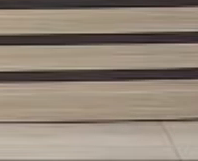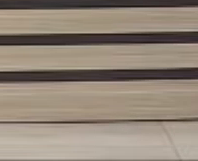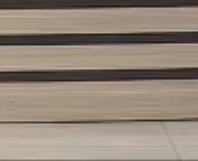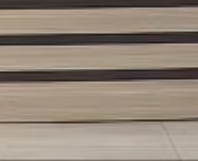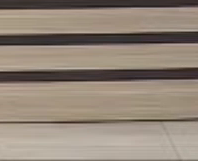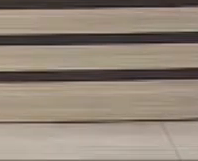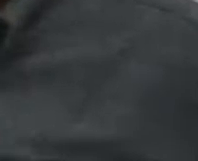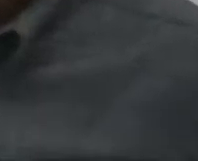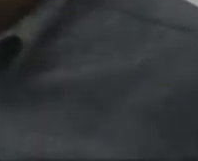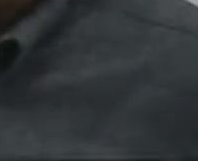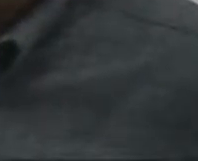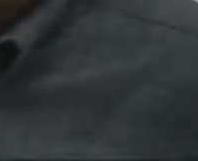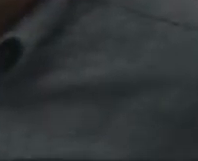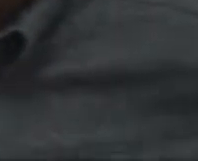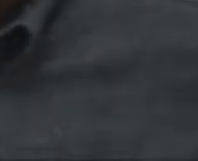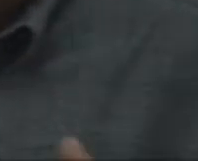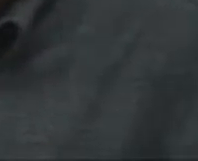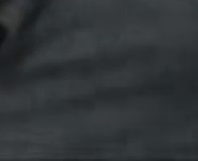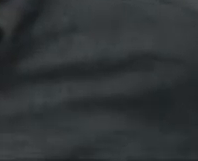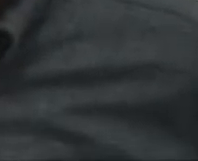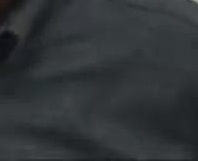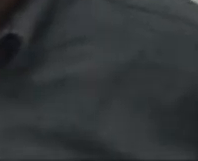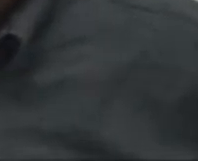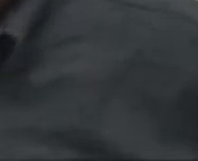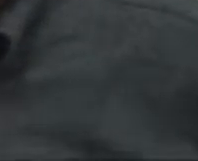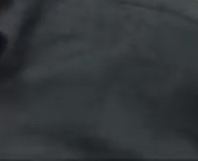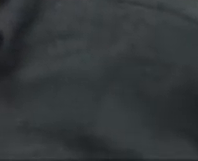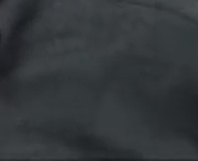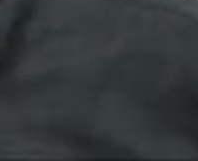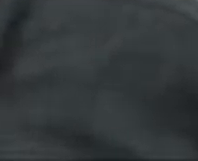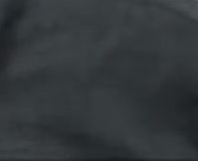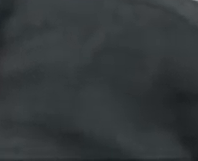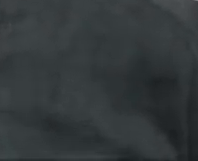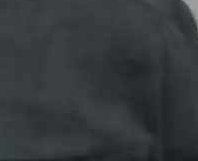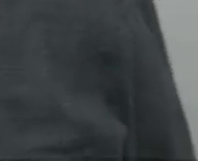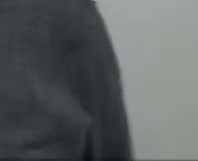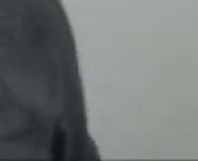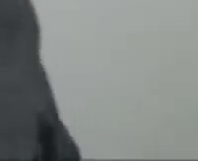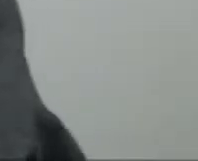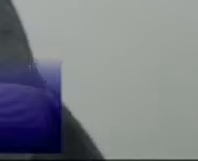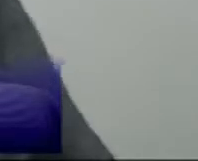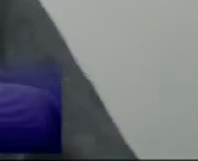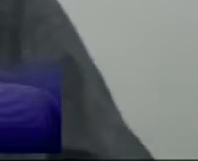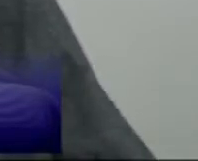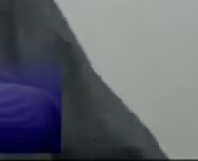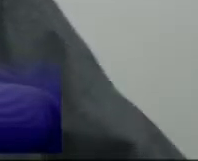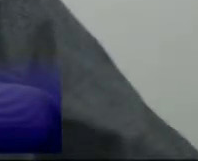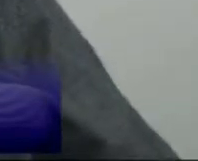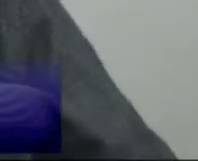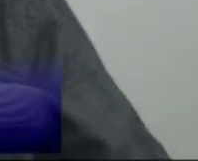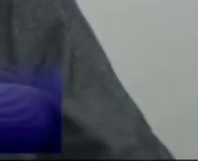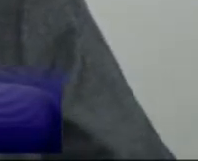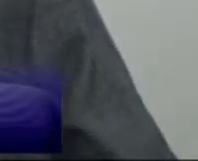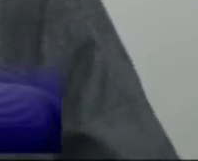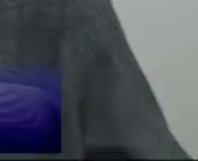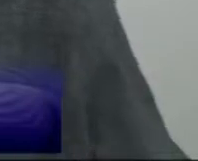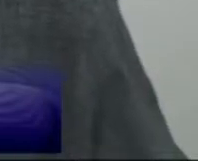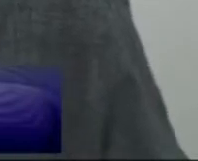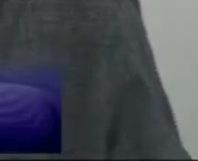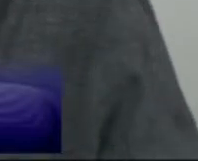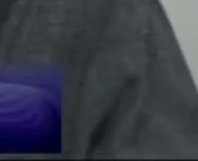eu me levanto para parabenizar o vereador Junegão pela iniciativa. Certa vez, no corredor da Câmara,